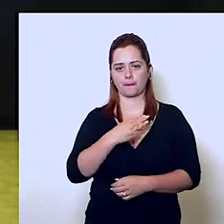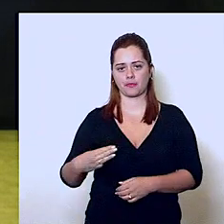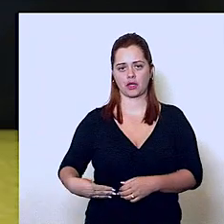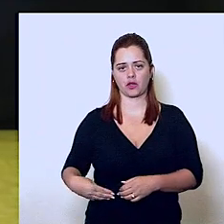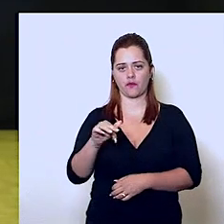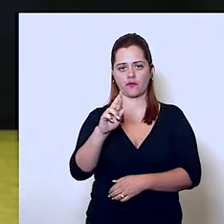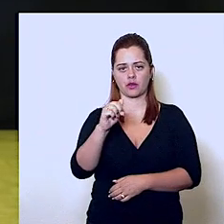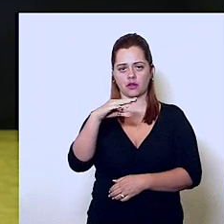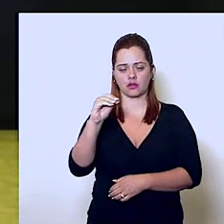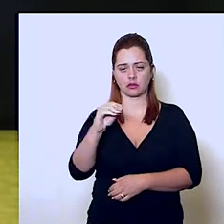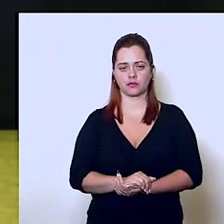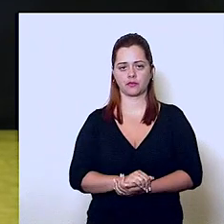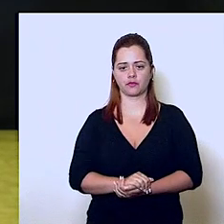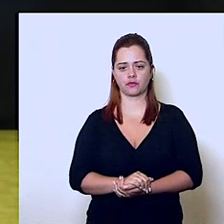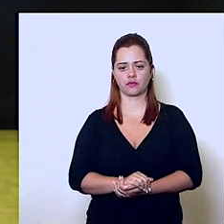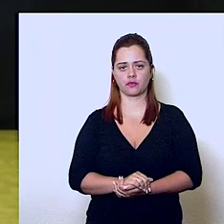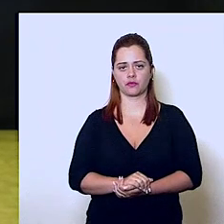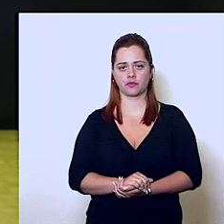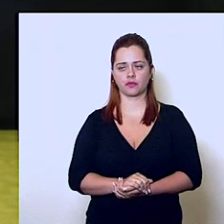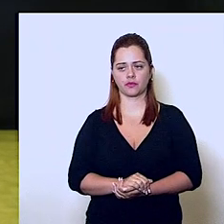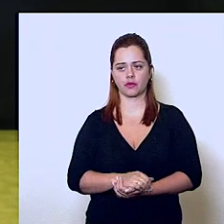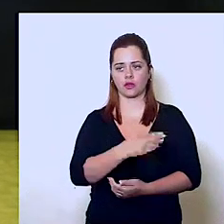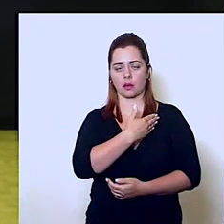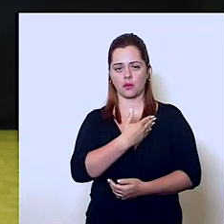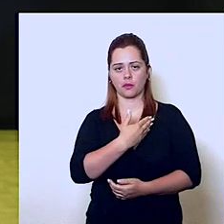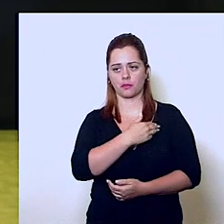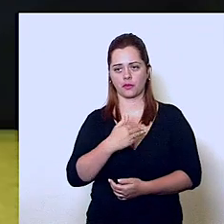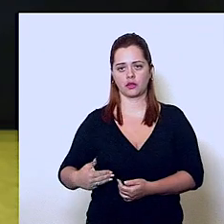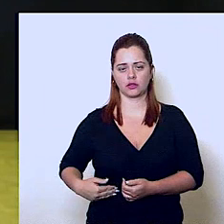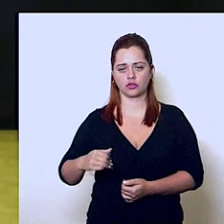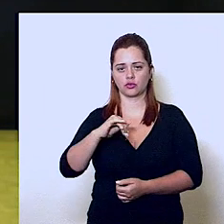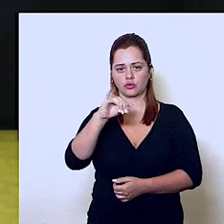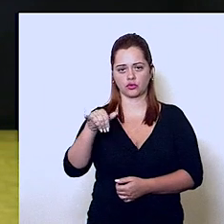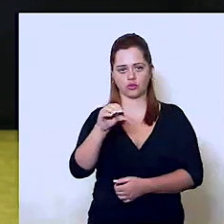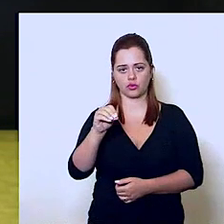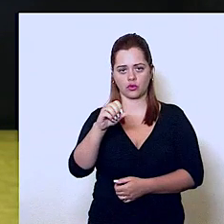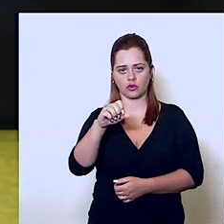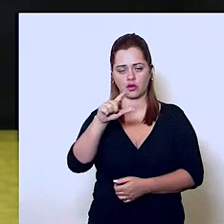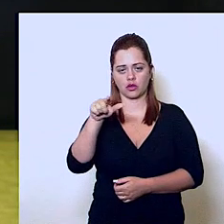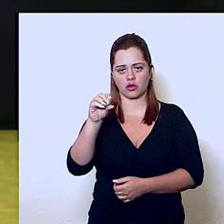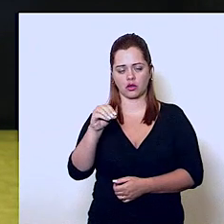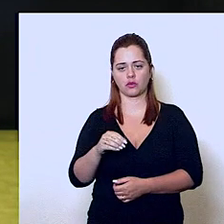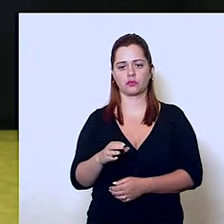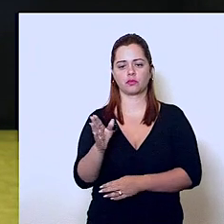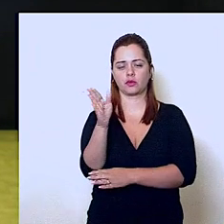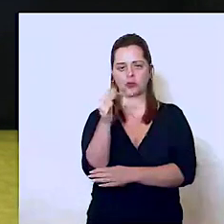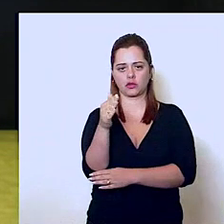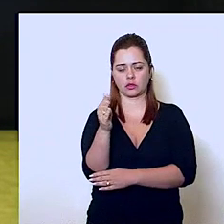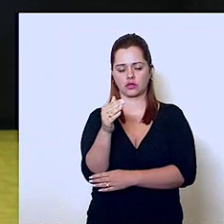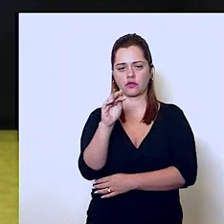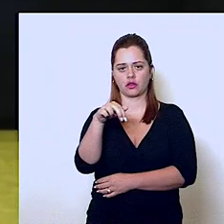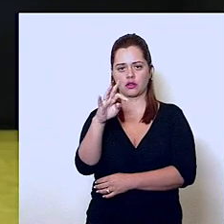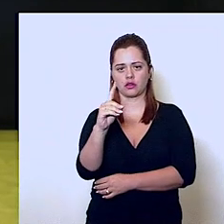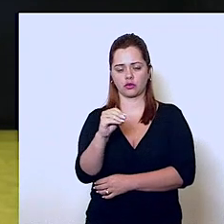embaixador João Inácio Ribeiro, ministro João Roma, embaixador Fernando Silva Magalhães, embaixadora Márcia